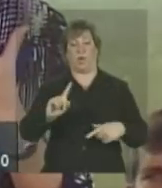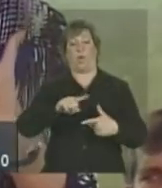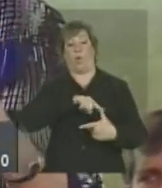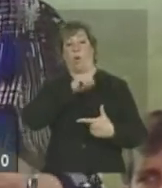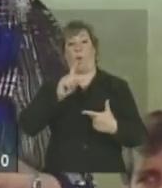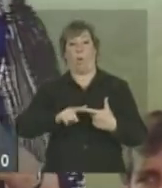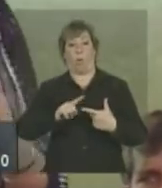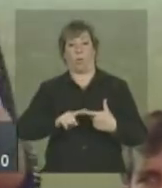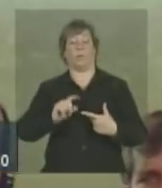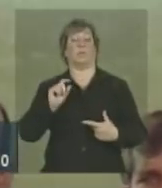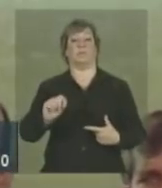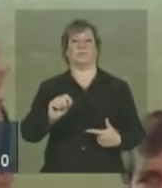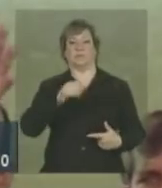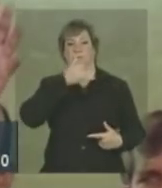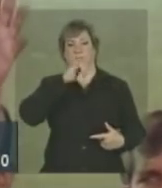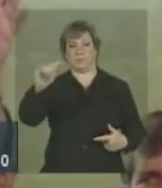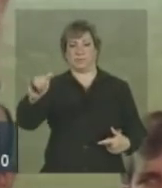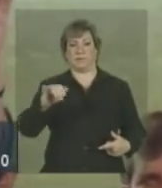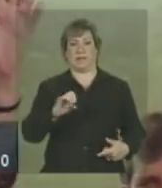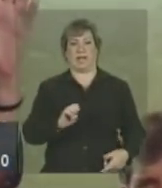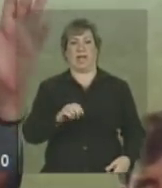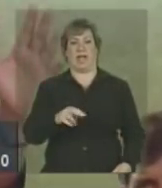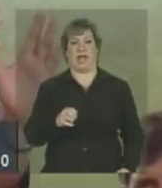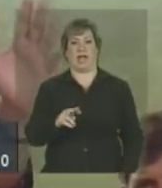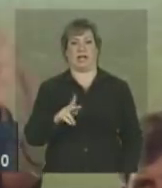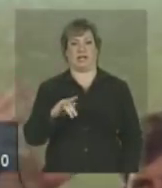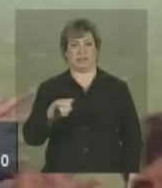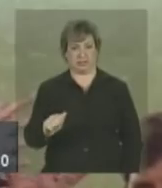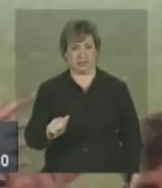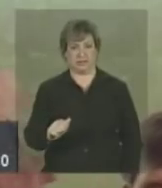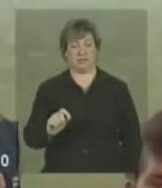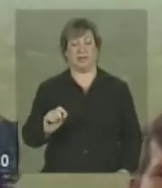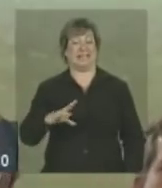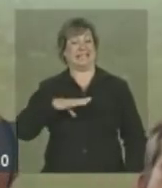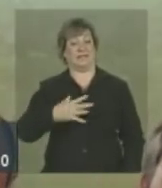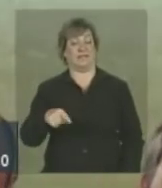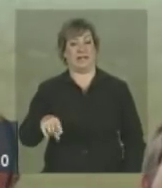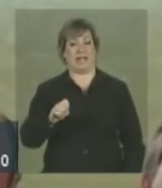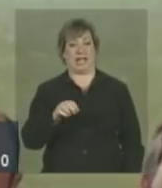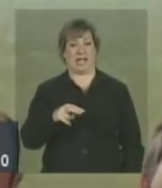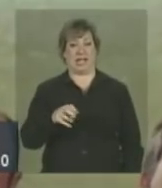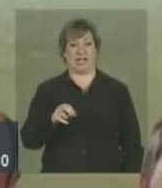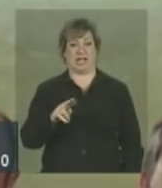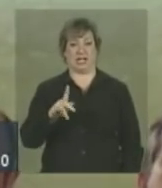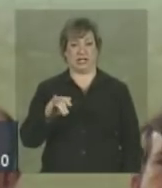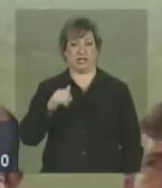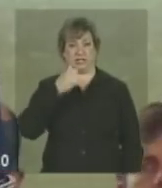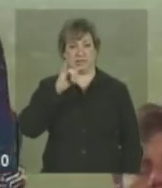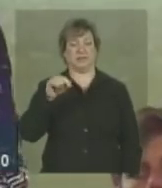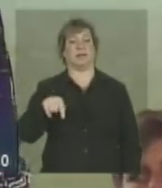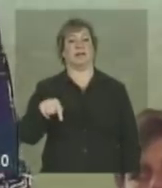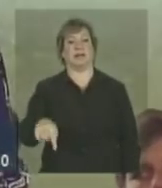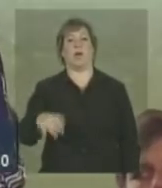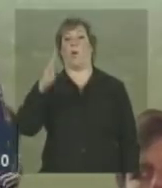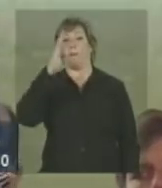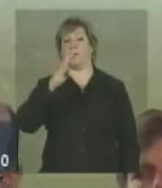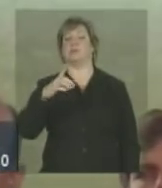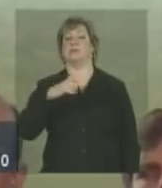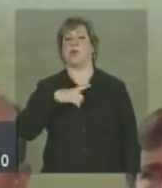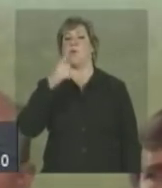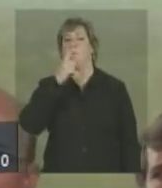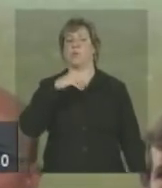energia. No que se refere ao desafio da energia, o Brasil vem